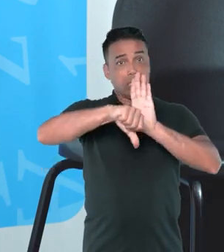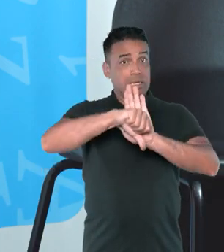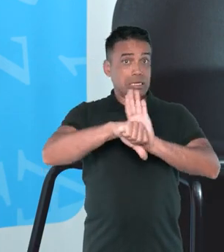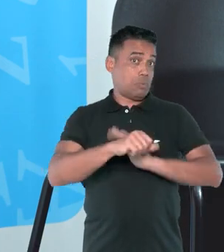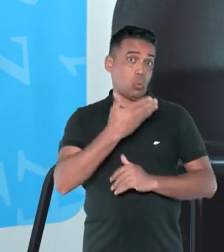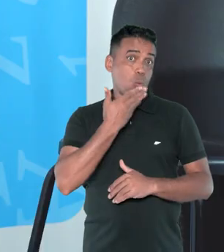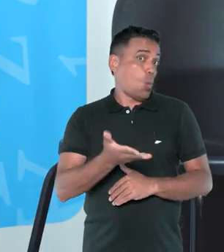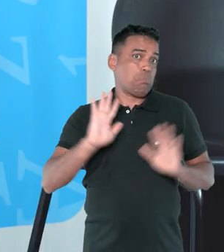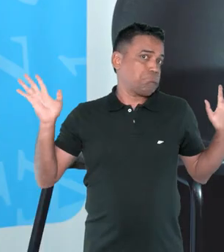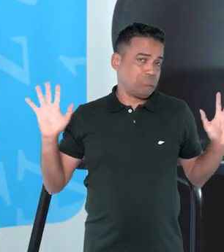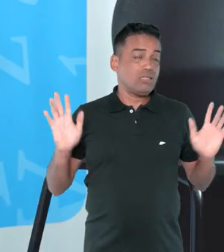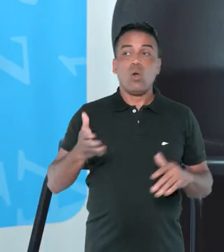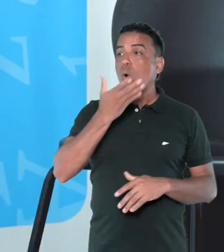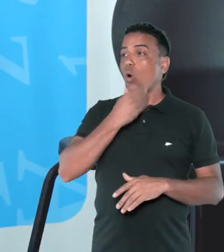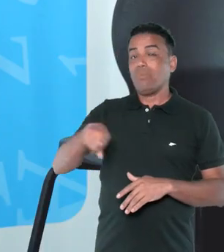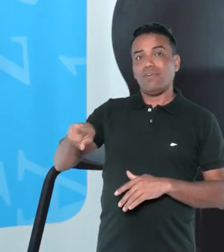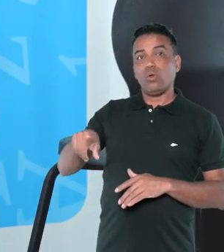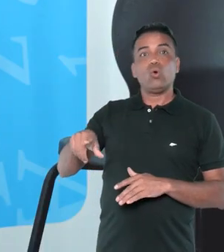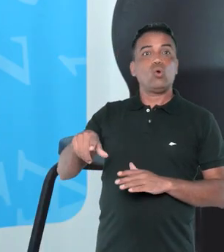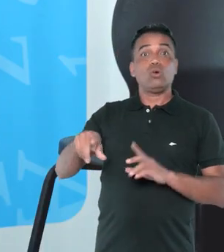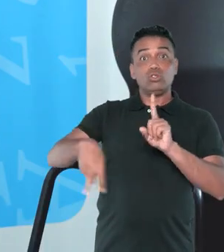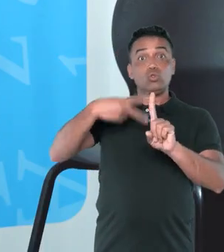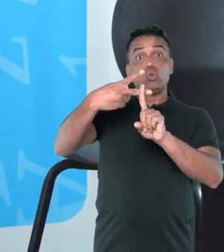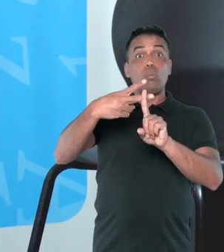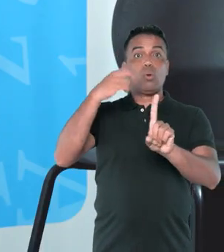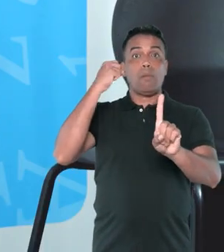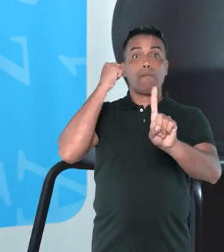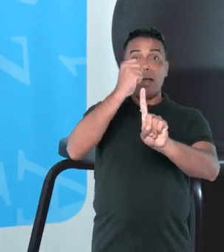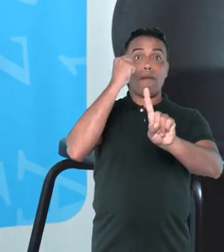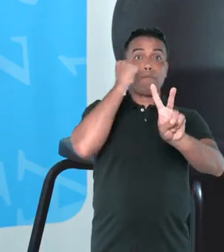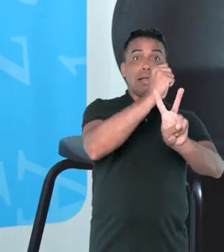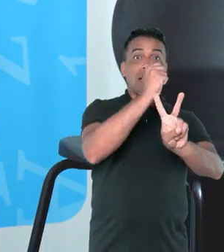Mas um deles falou que estava lá por duplo homicídio, ou seja, são pessoas que